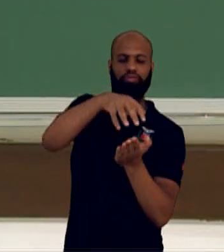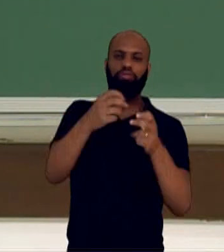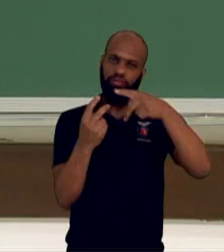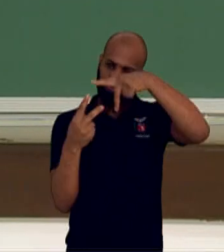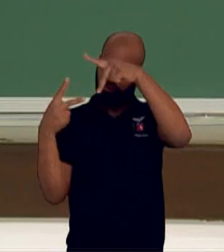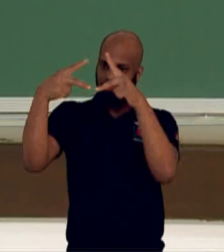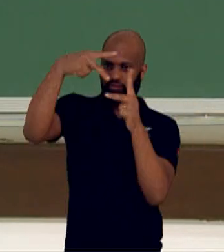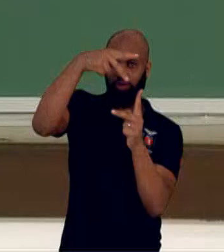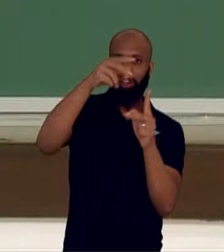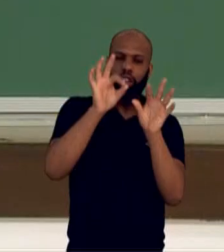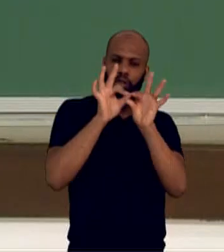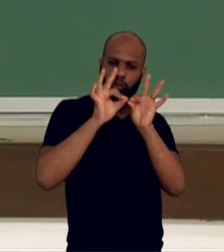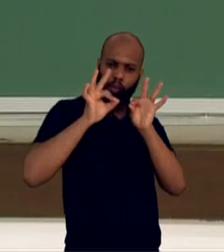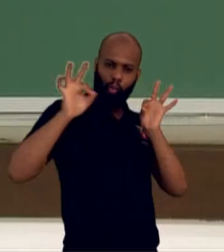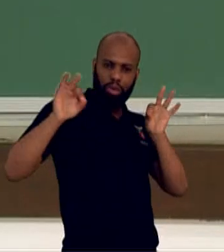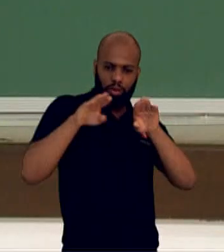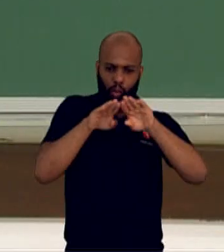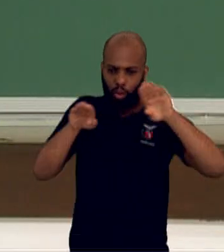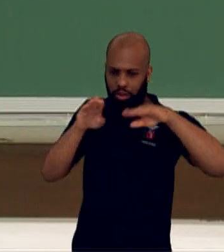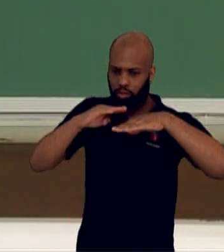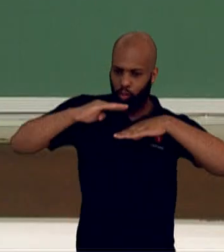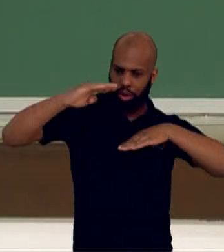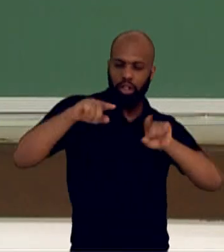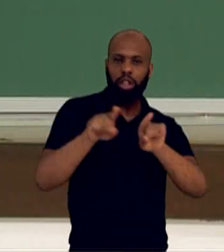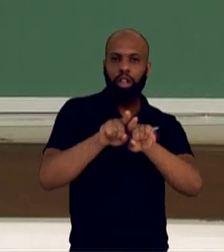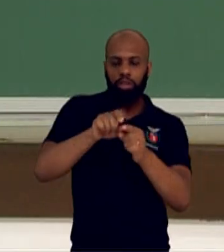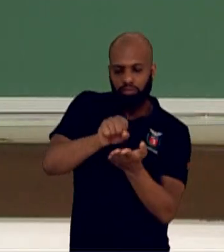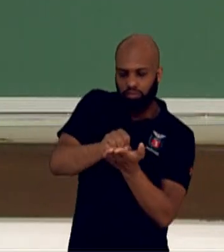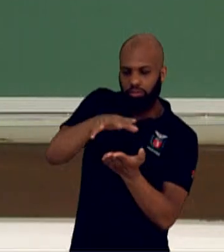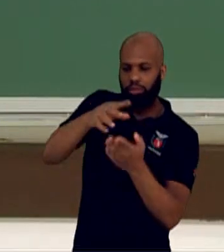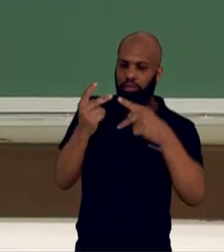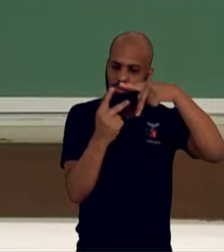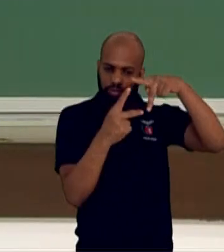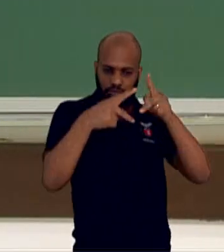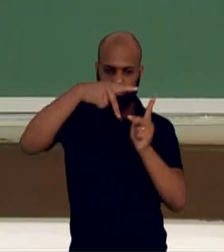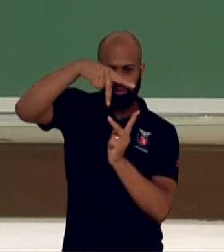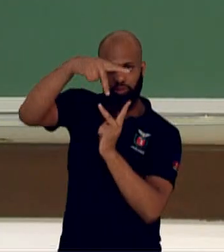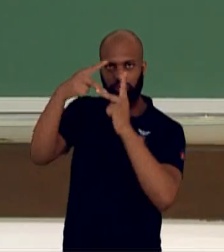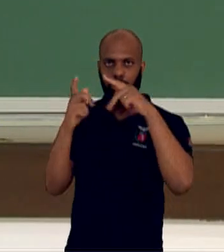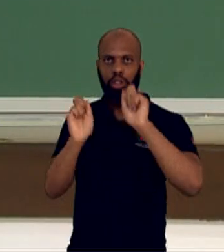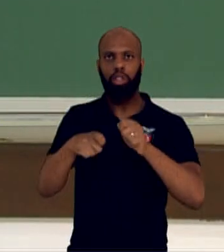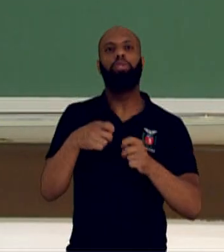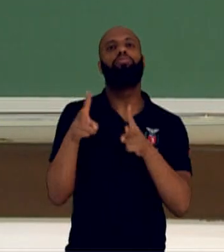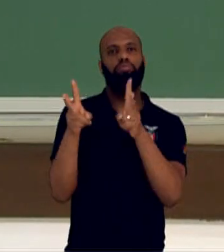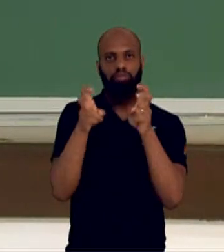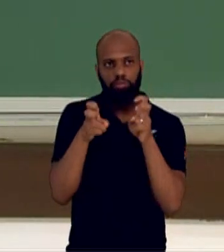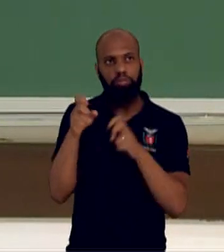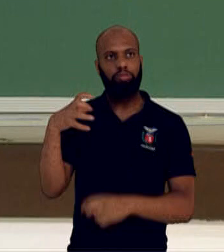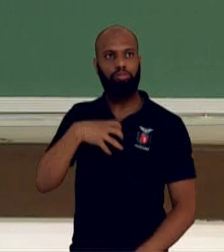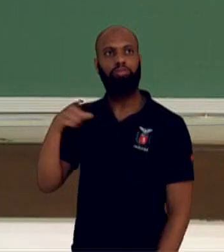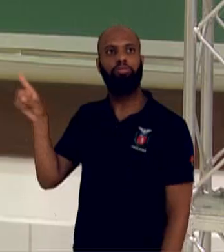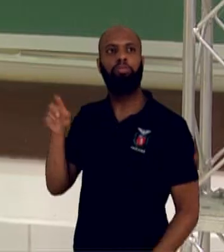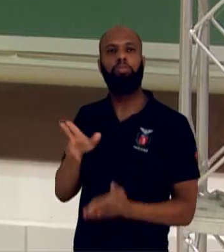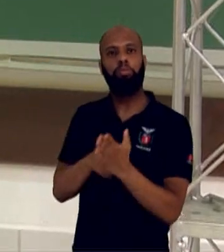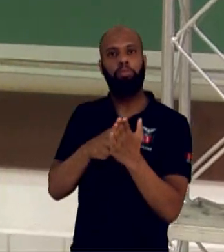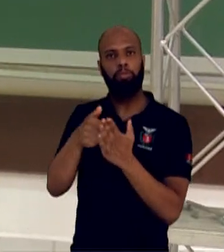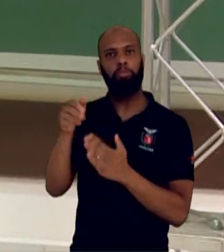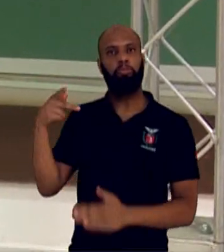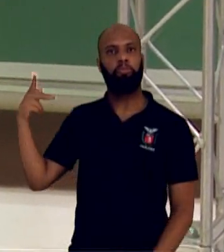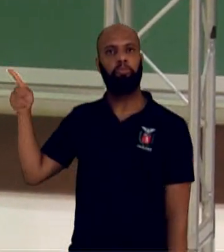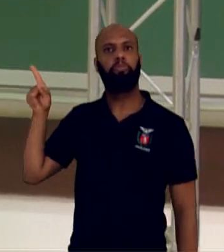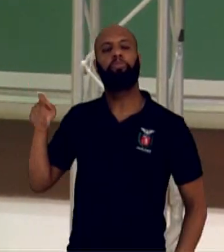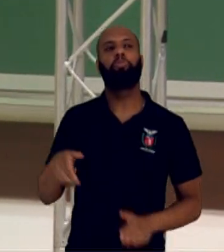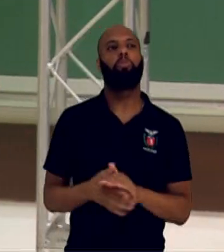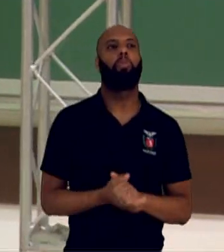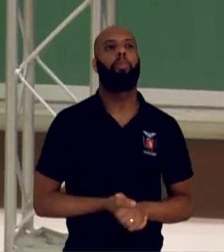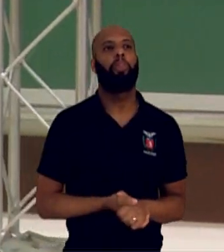mais retas, trazendo aí uma geometrização que a gente nota bem na pintura dele.